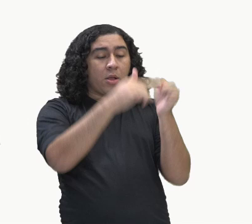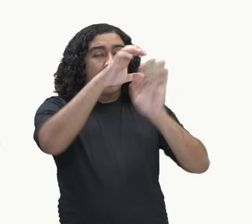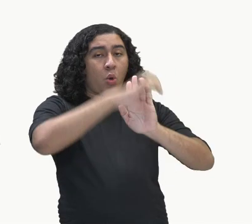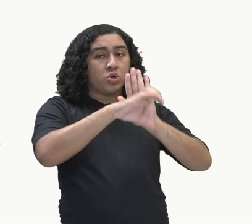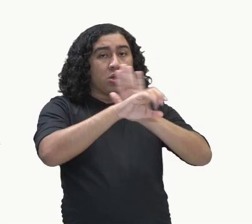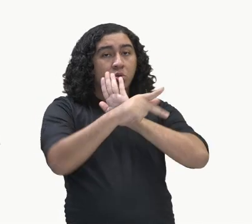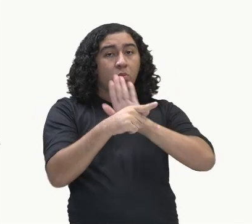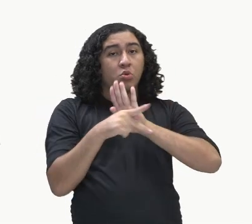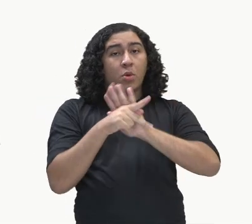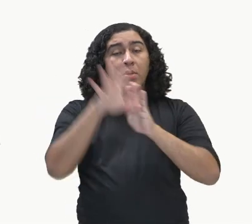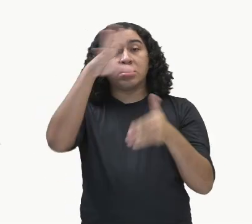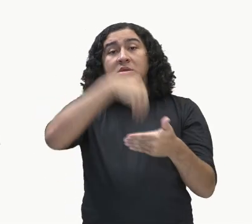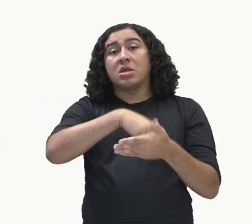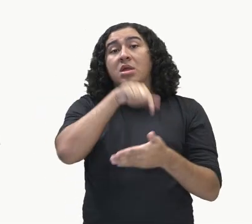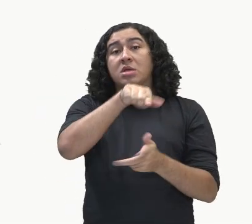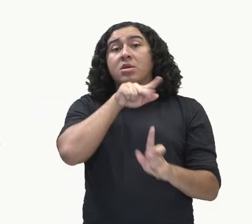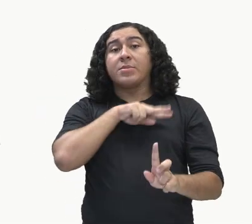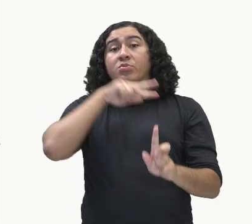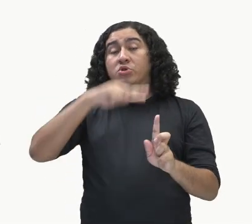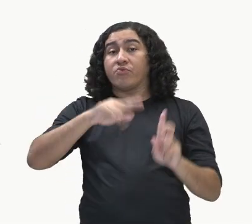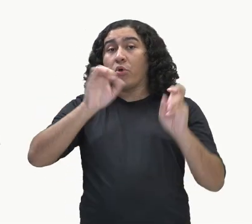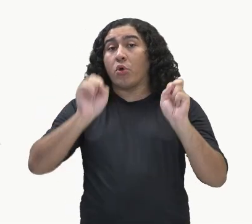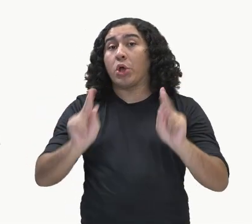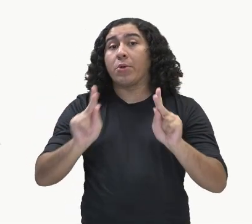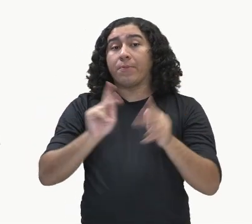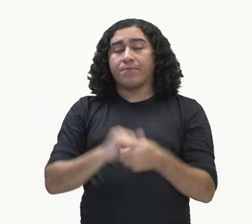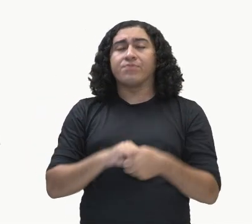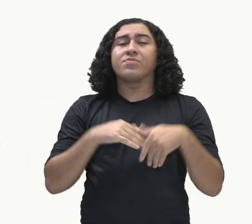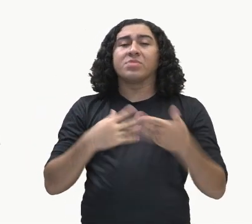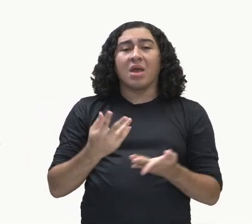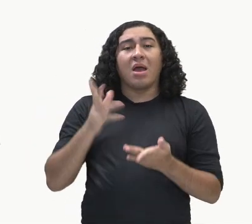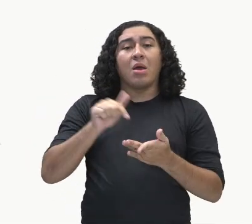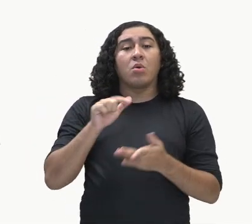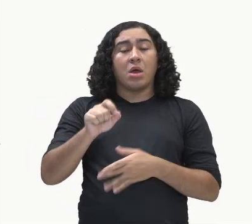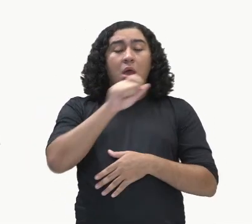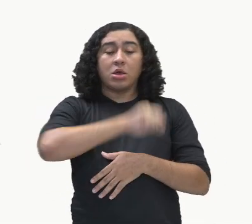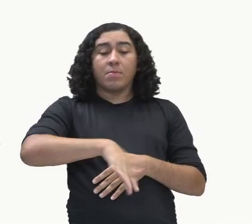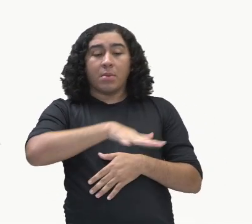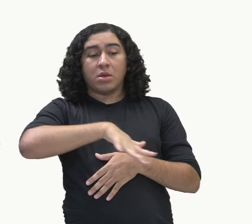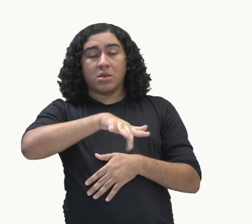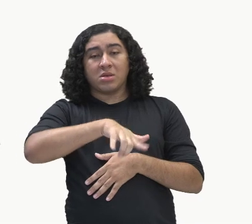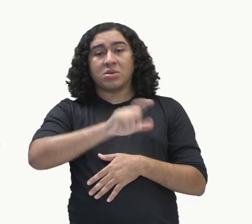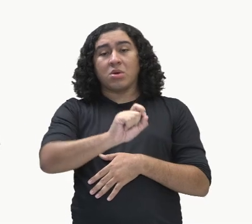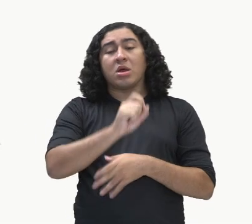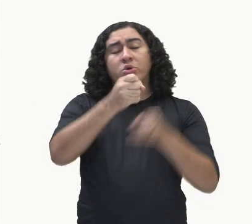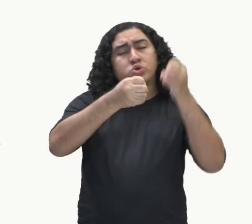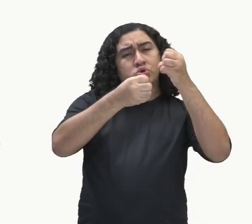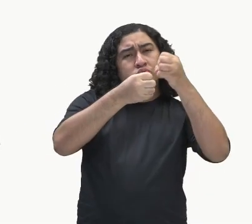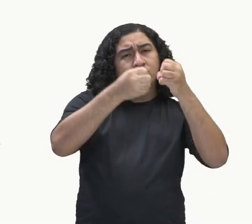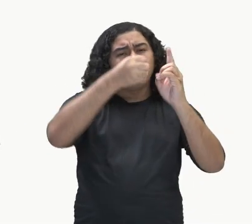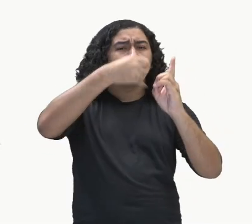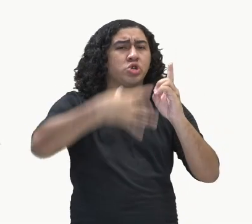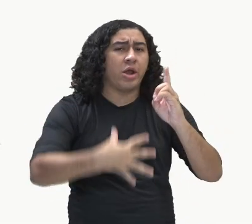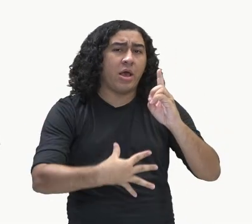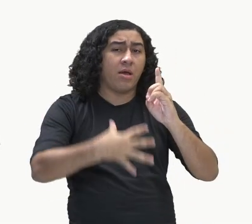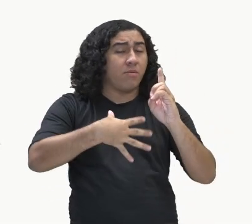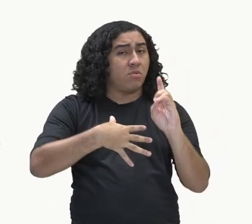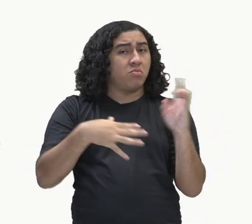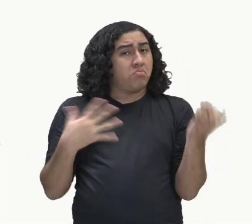multiculturalismo na sociologia. Então, ele está dizendo que o multiculturalismo ele descreve uma maneira, né, que a